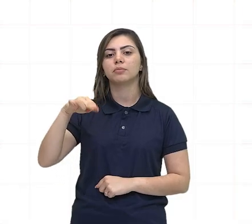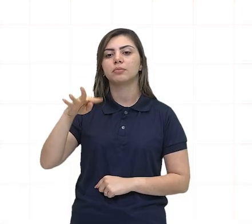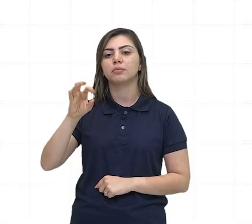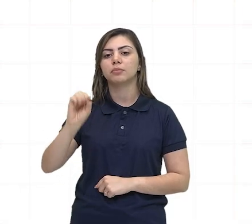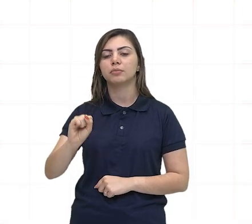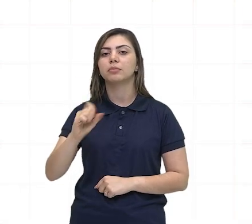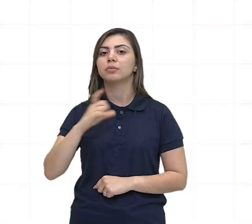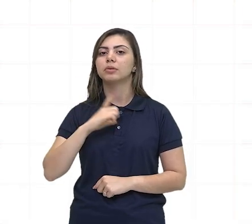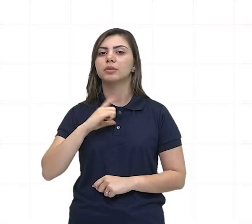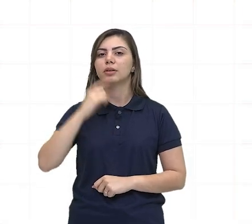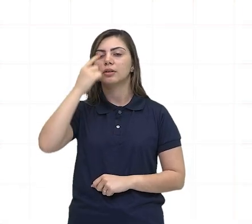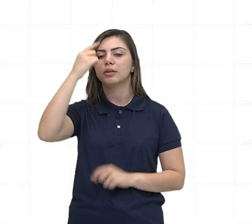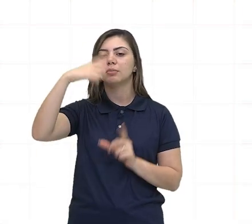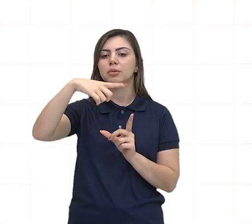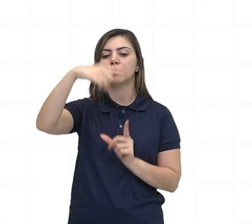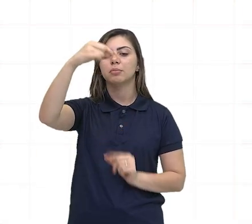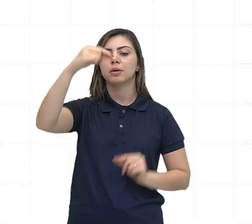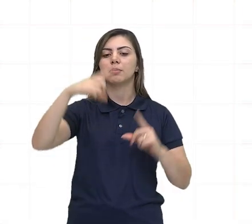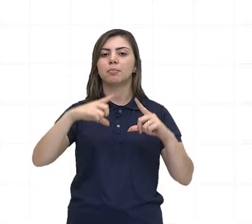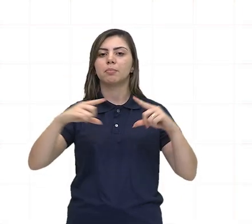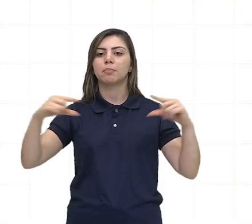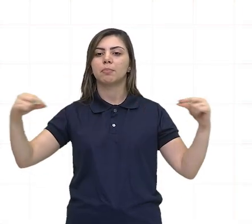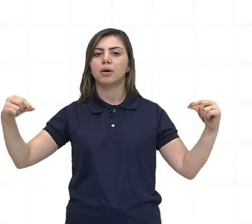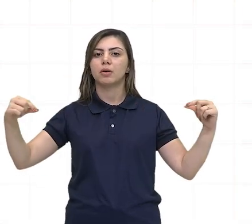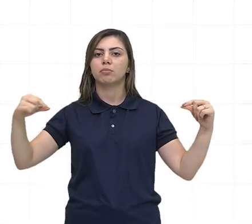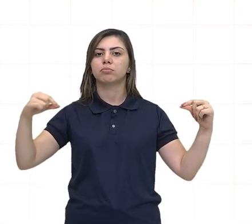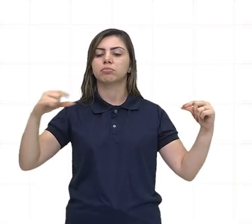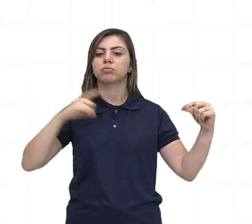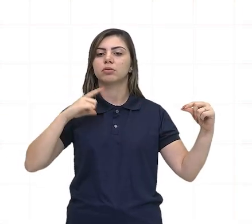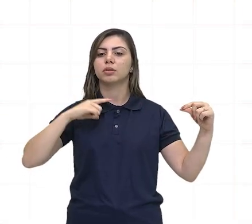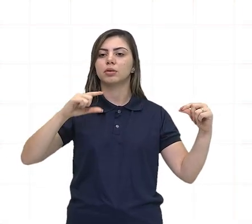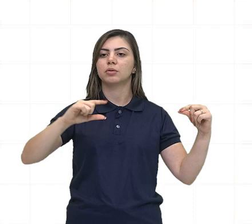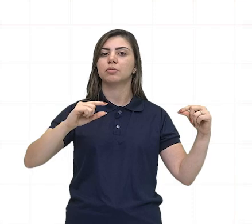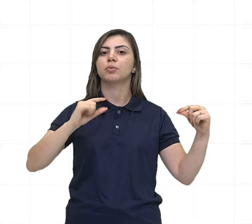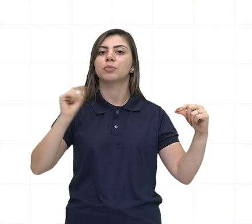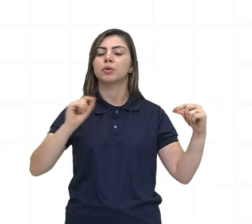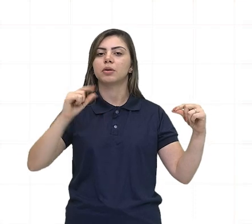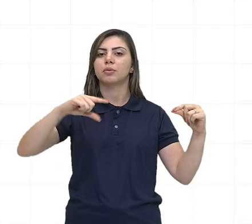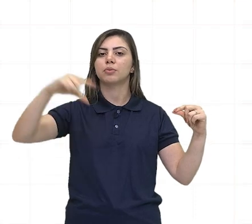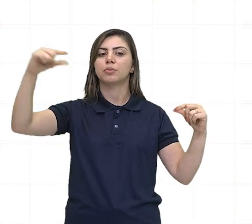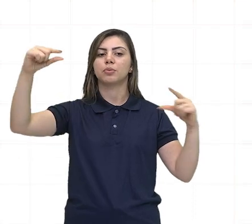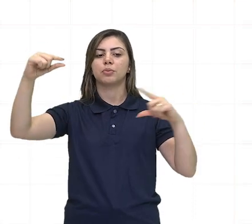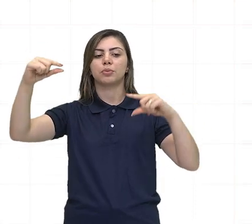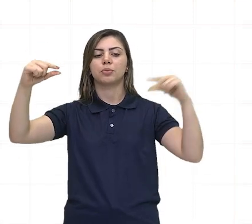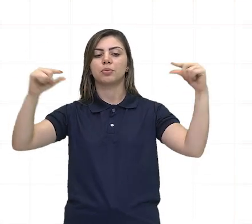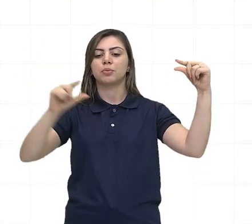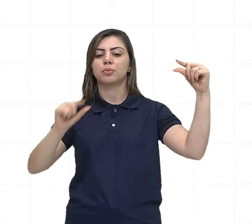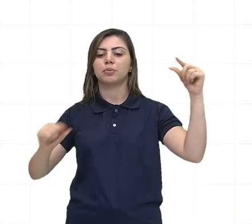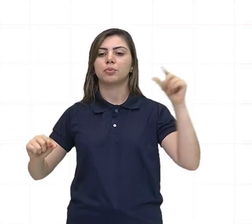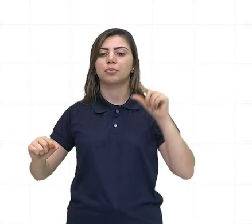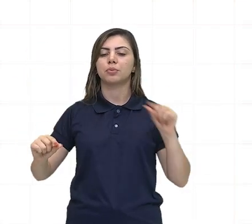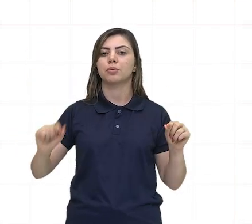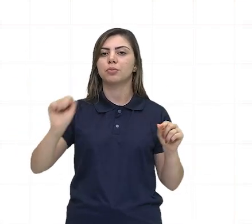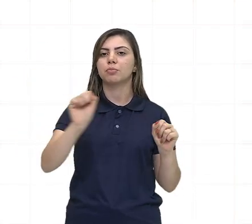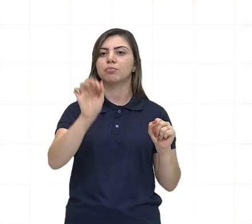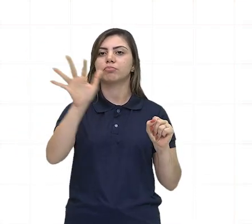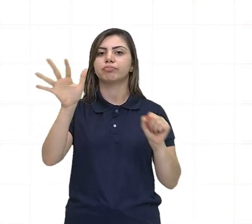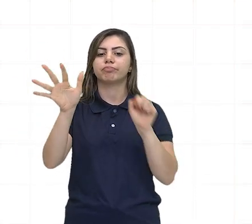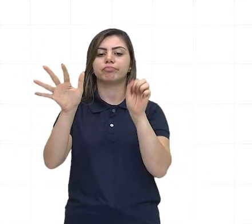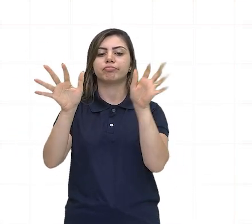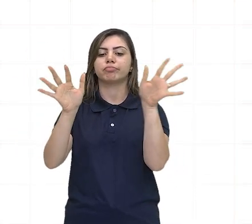os subcolaterais. Então, a rosa dos ventos, a gente vai encontrar ela